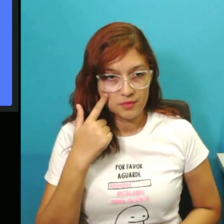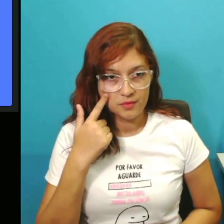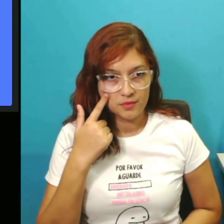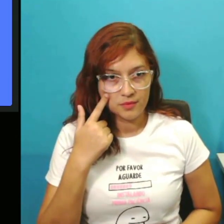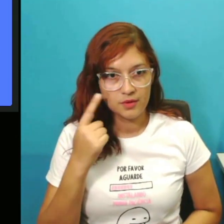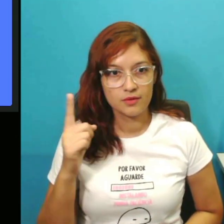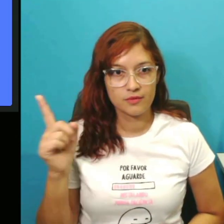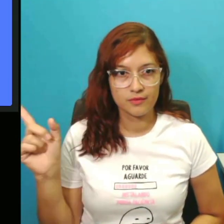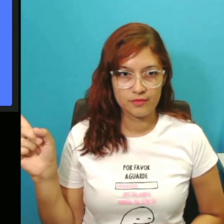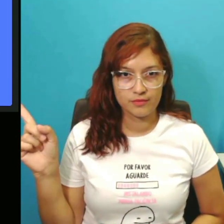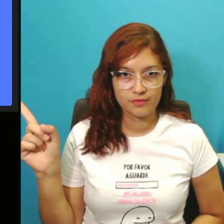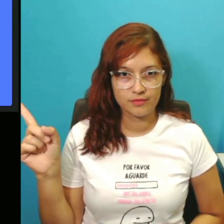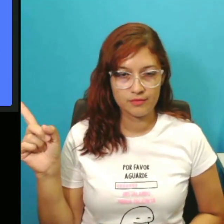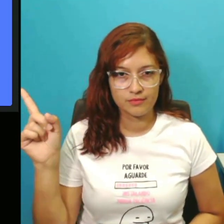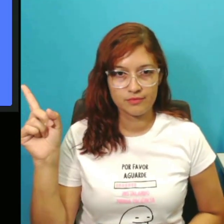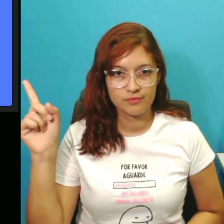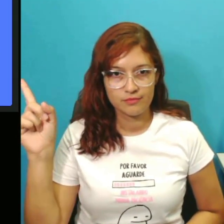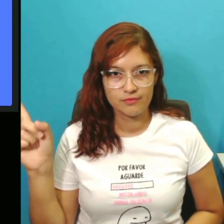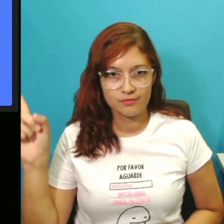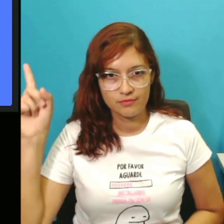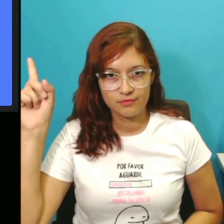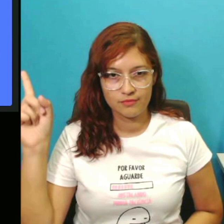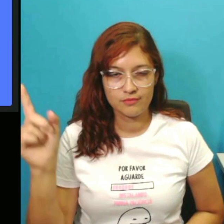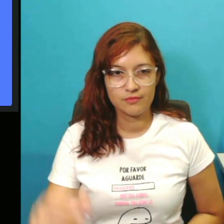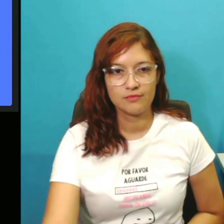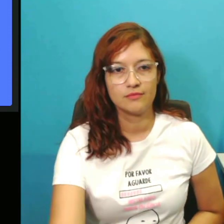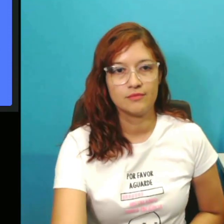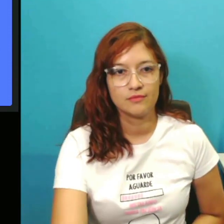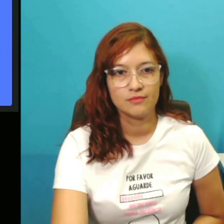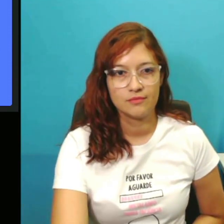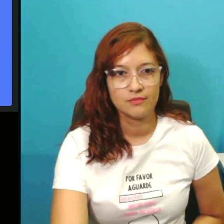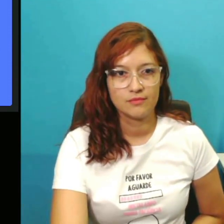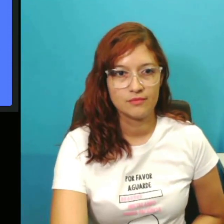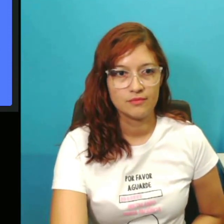Aqui vocês podem ver